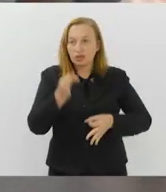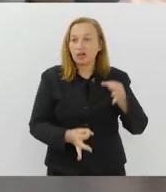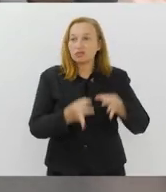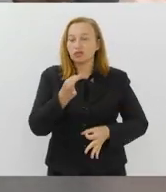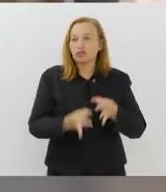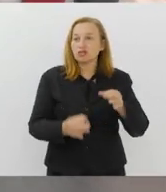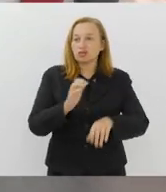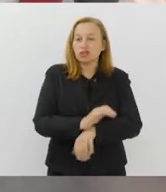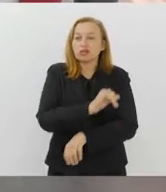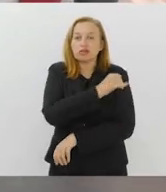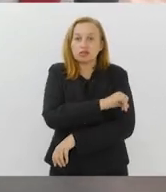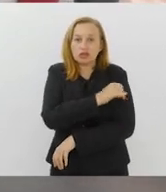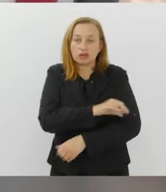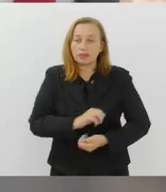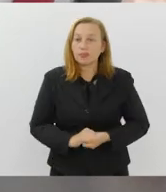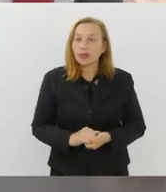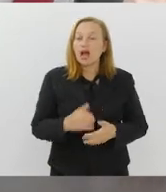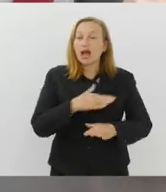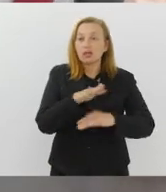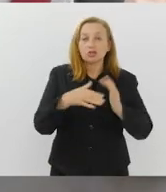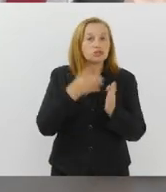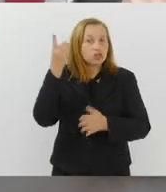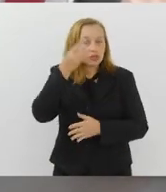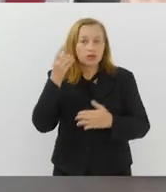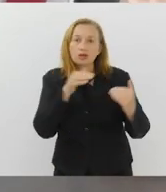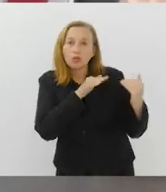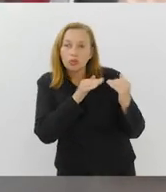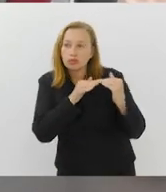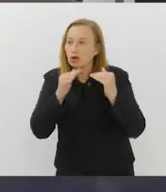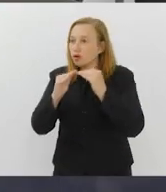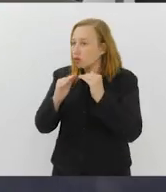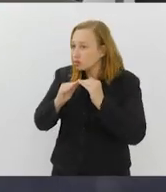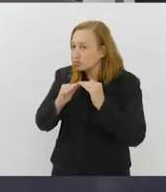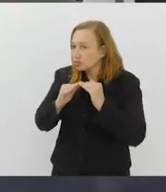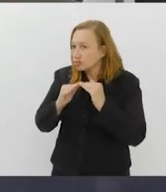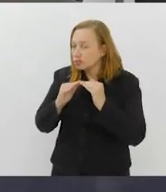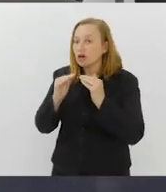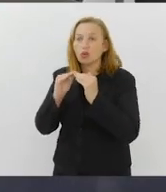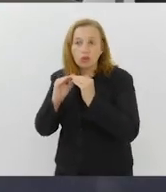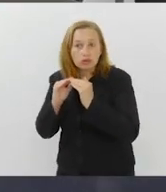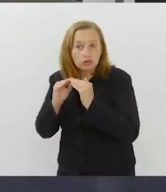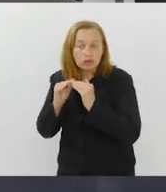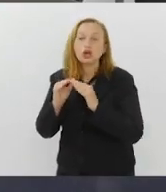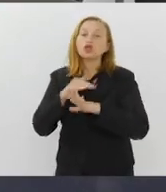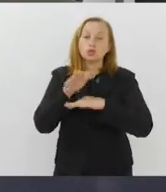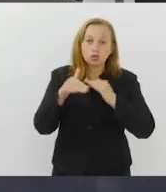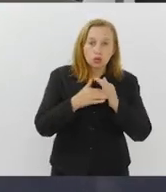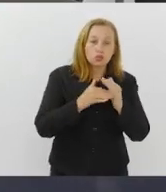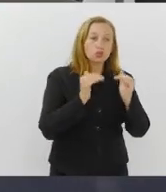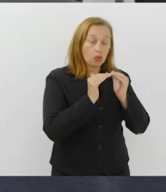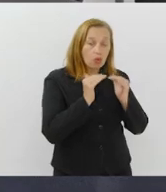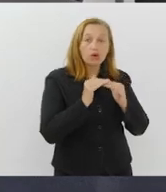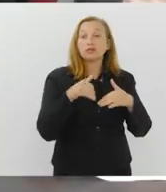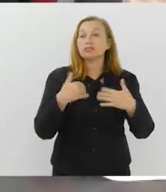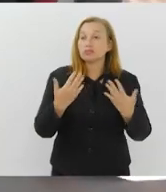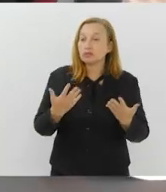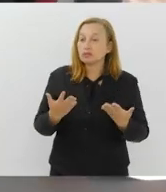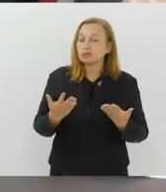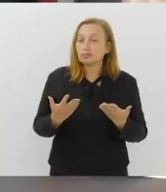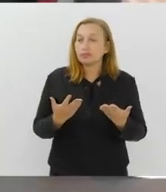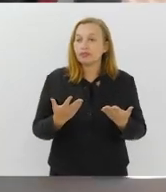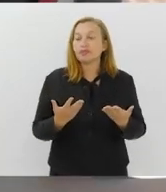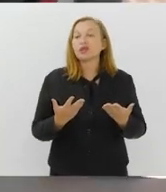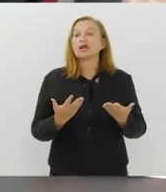de Janeiro. Senhores deputados e deputadas, estão de acordo? Sim, sim. Então, Todos de acordo,